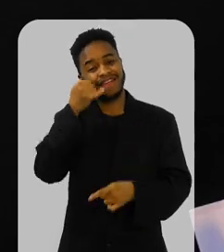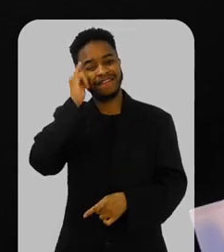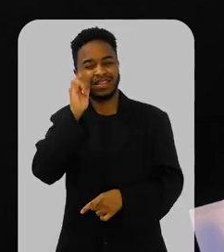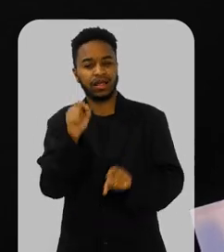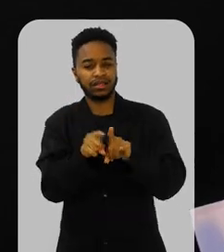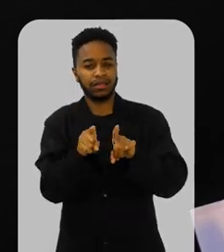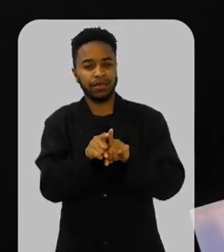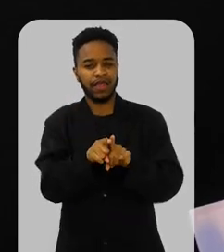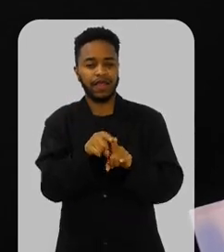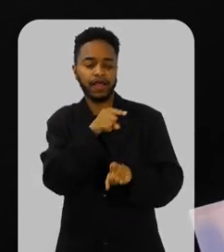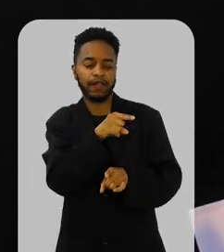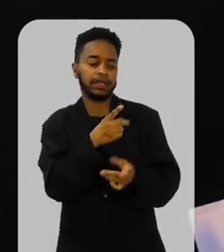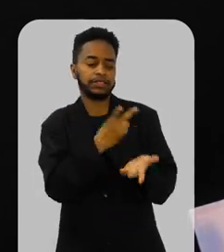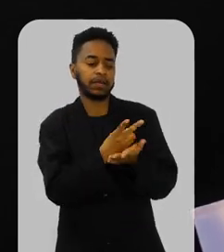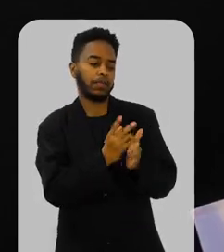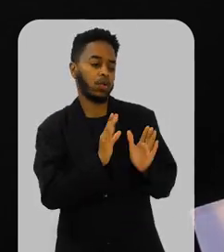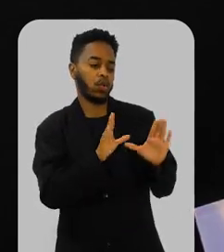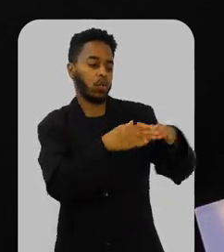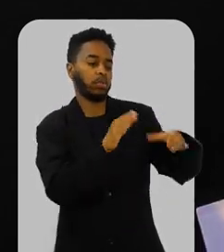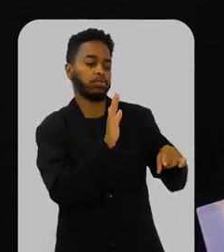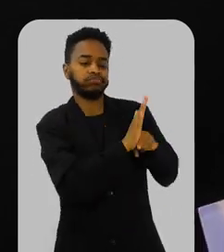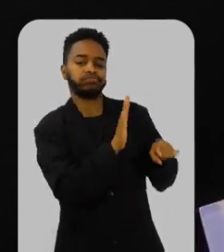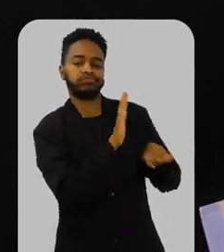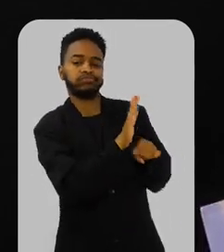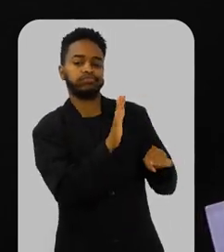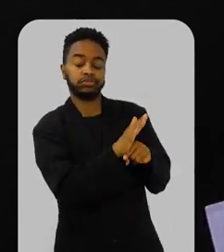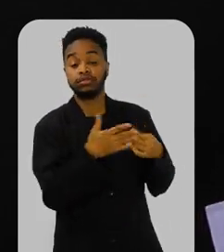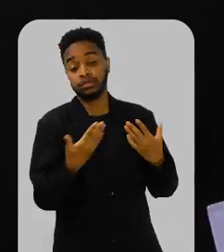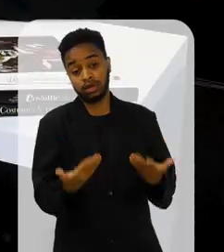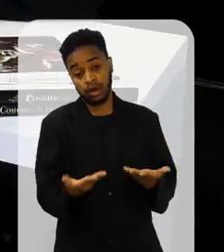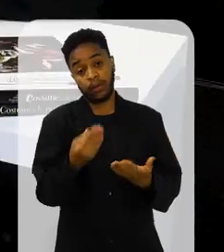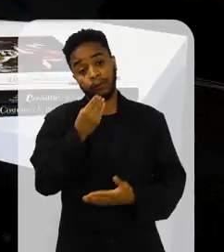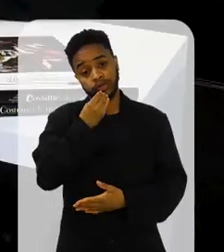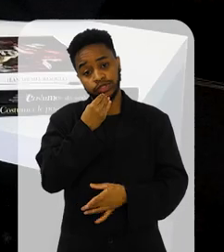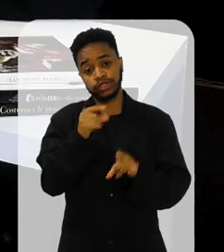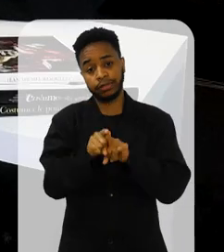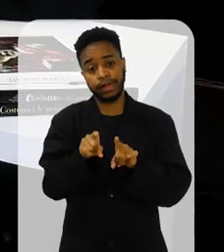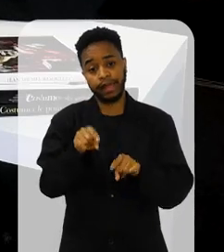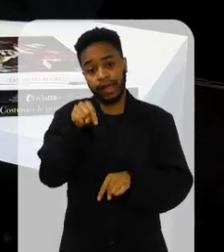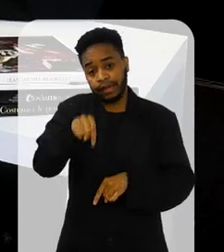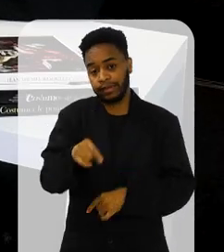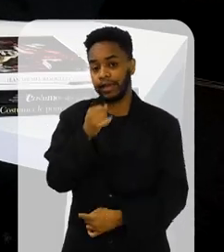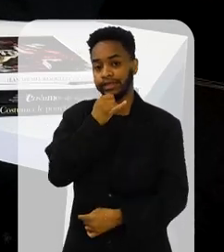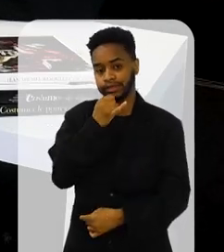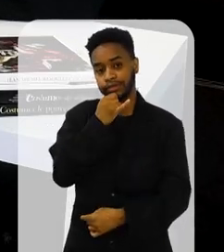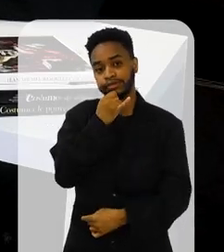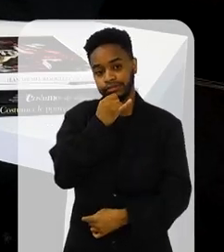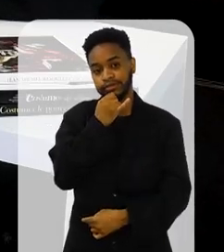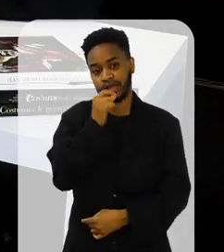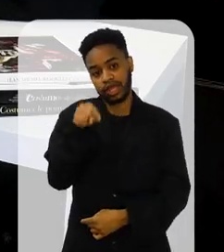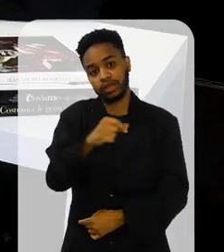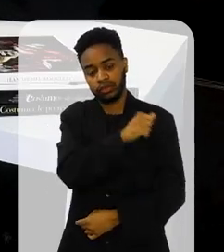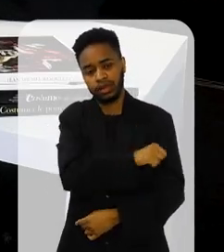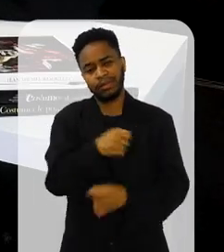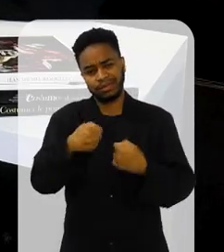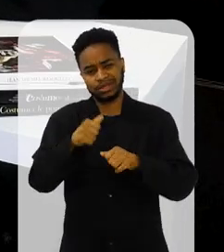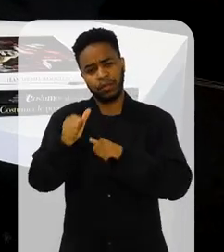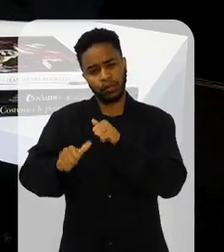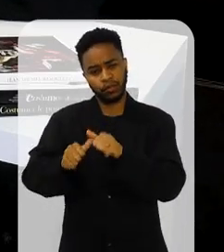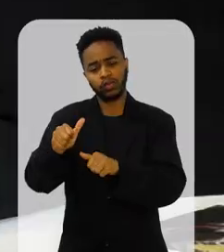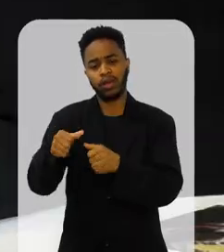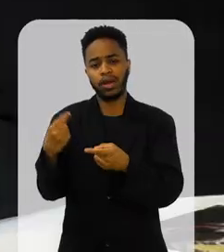também não se vicie, né, no todo, eu acho, né, da que, festa. Que, né? Isso também podia servir como exemplo aqui para o Rio de Janeiro, né? Tem